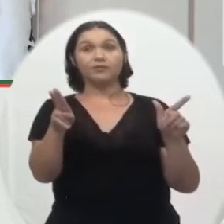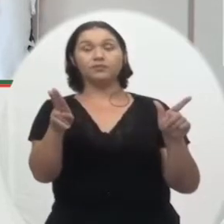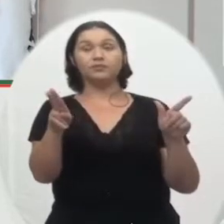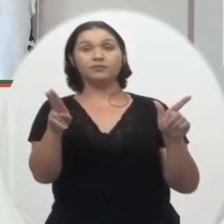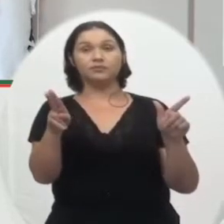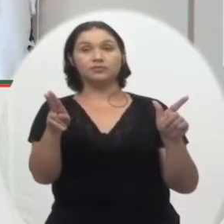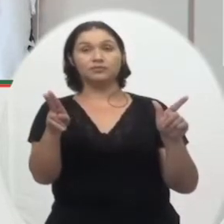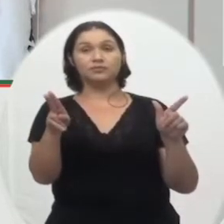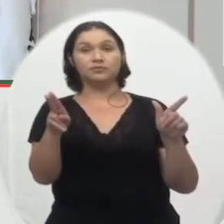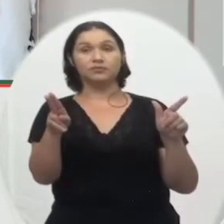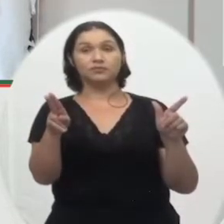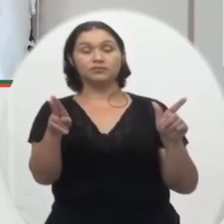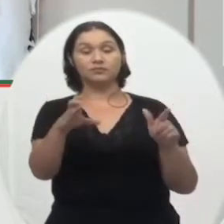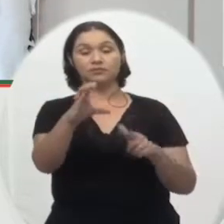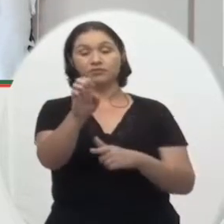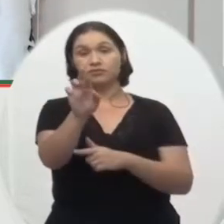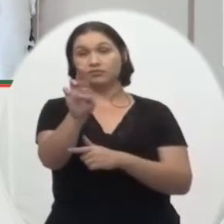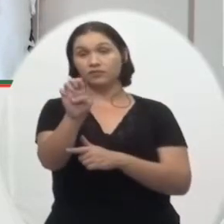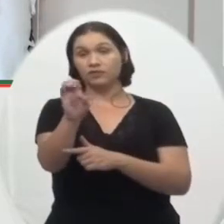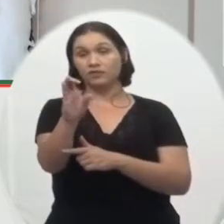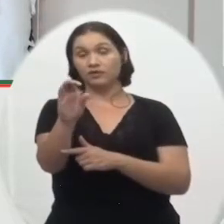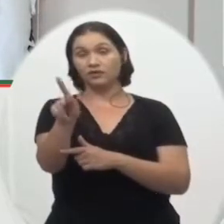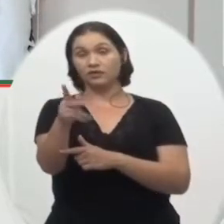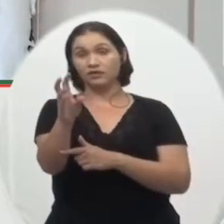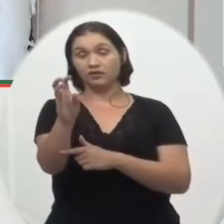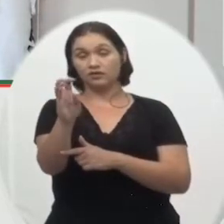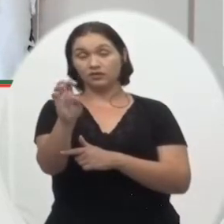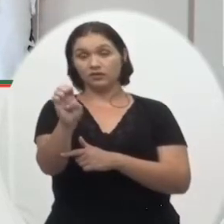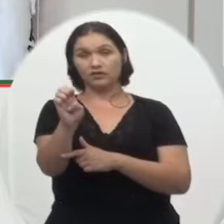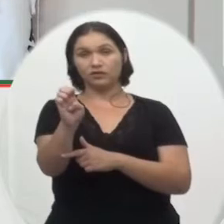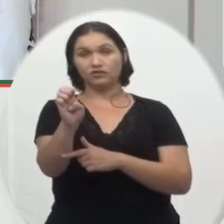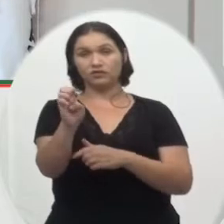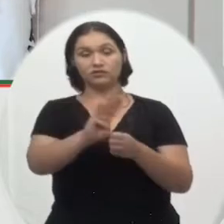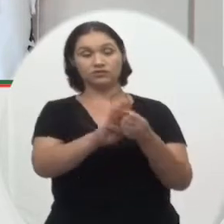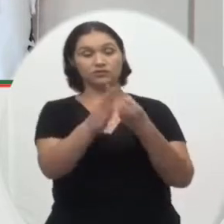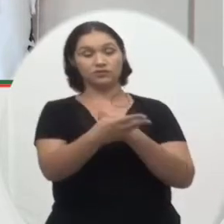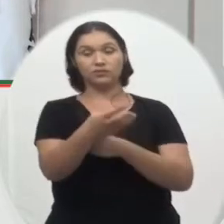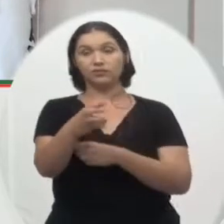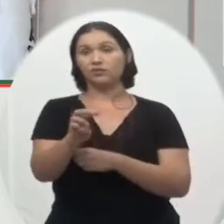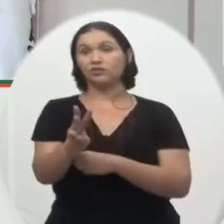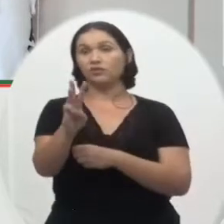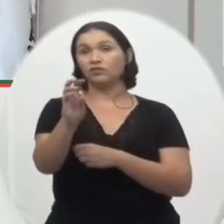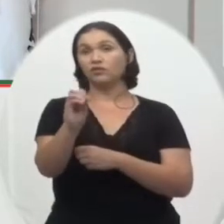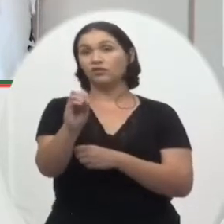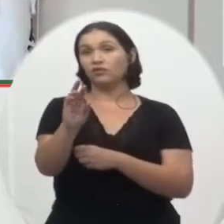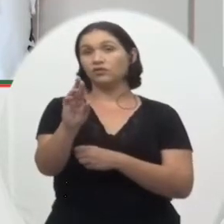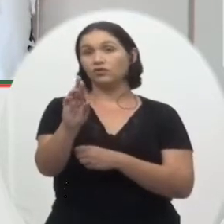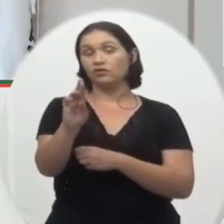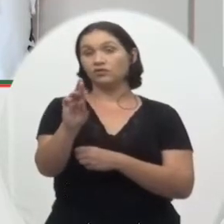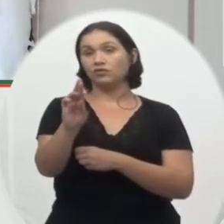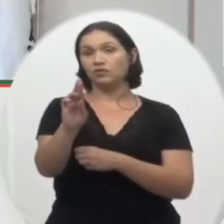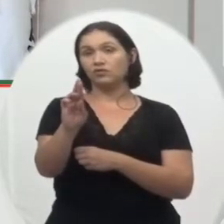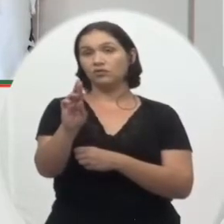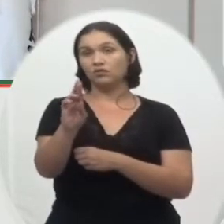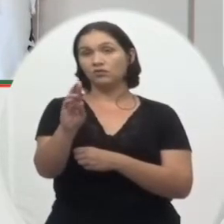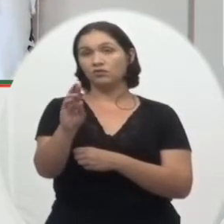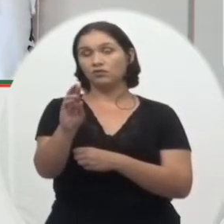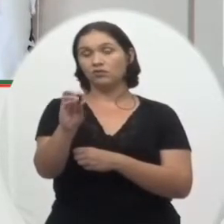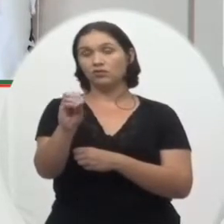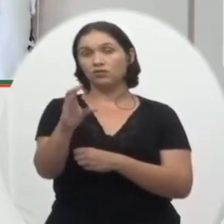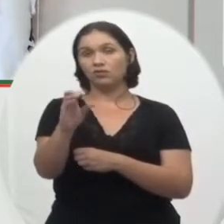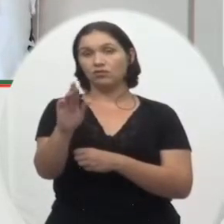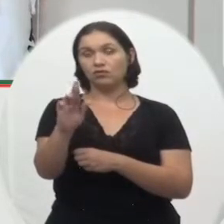Vosso Cristo. Creche essa para mais de 180 crianças. E a nossa